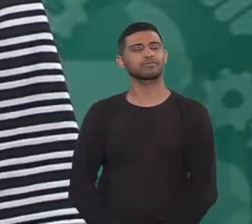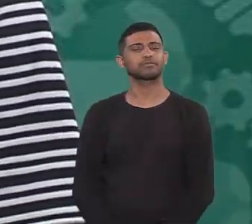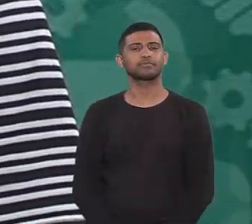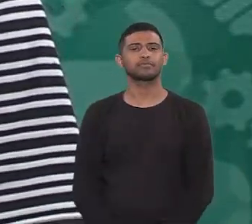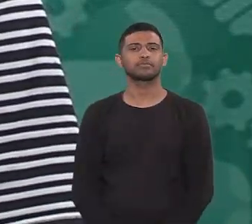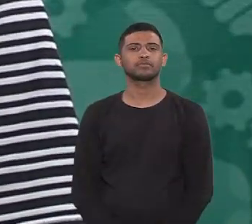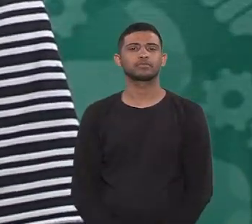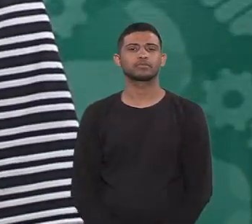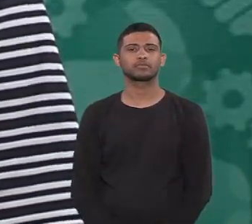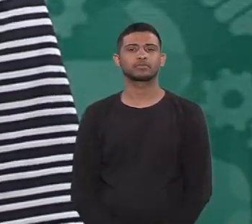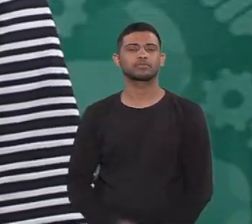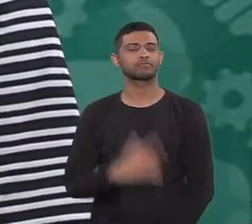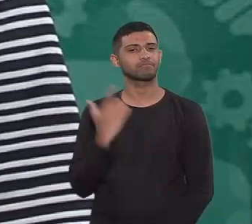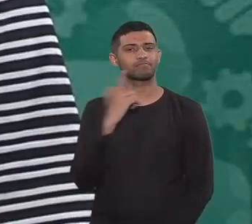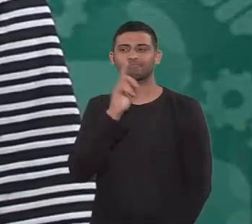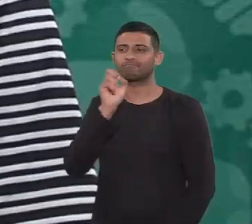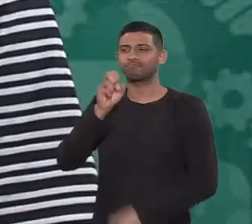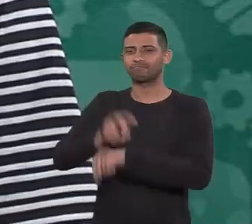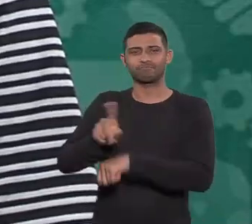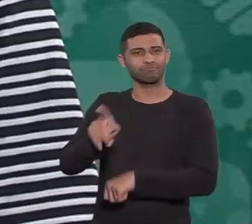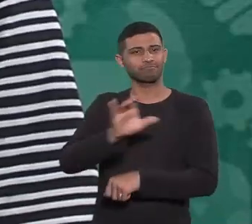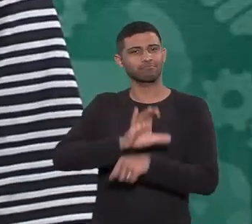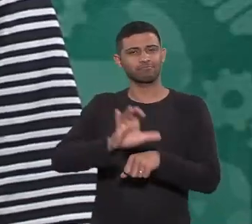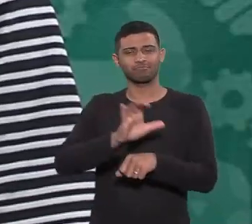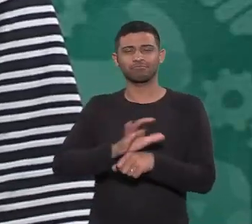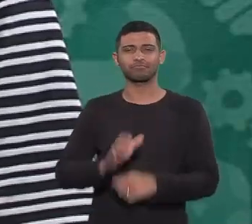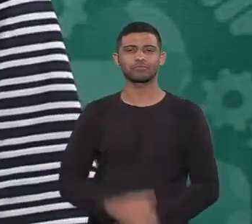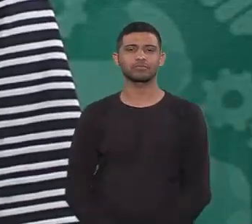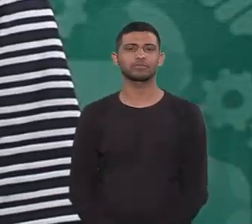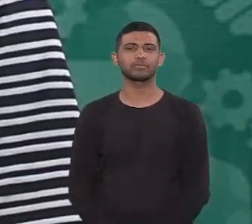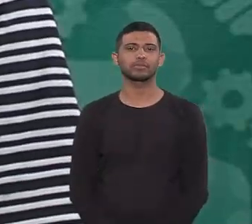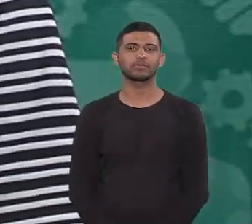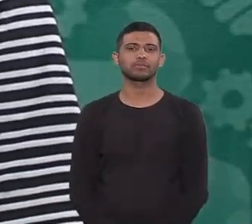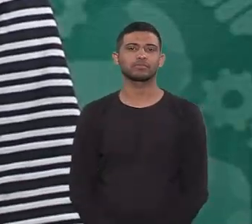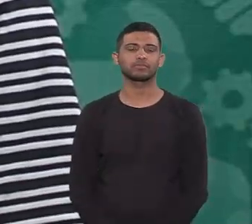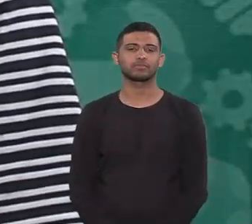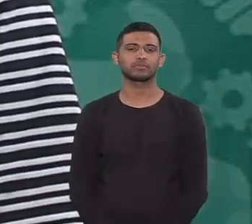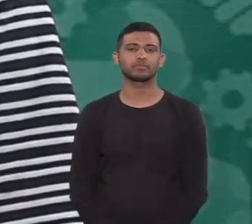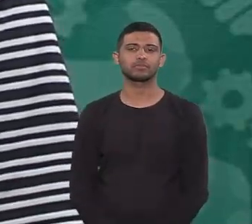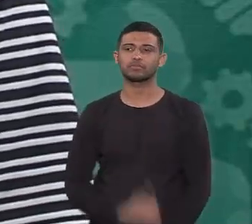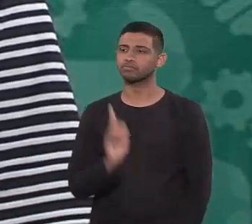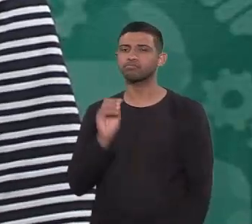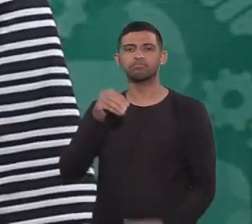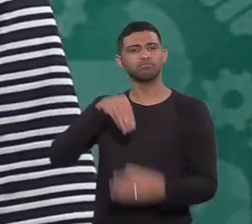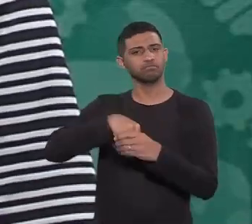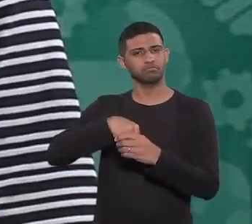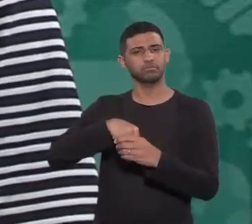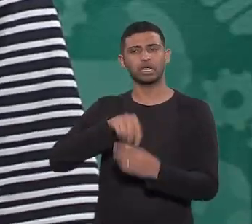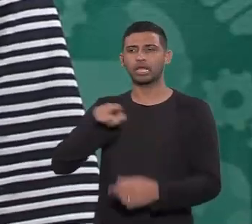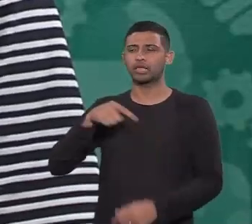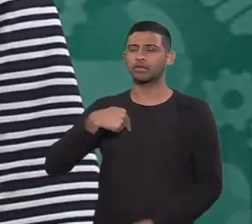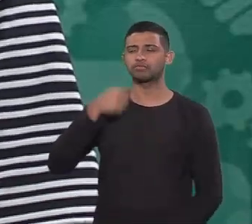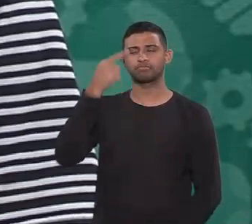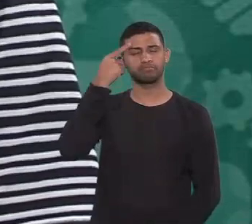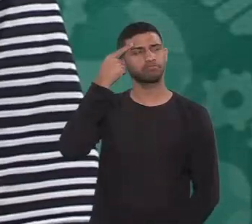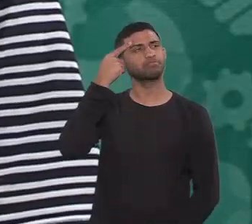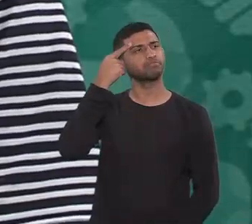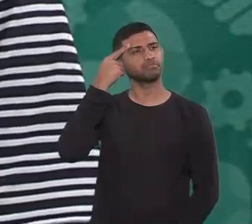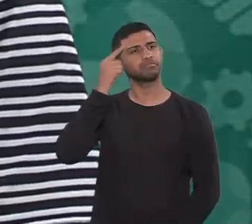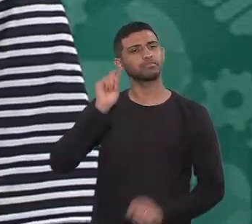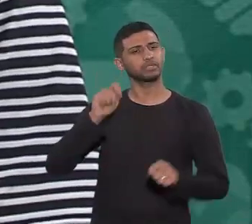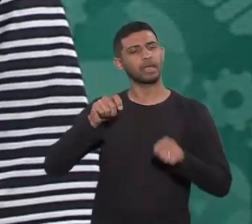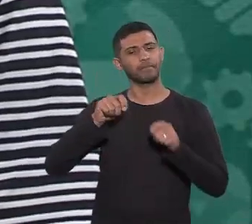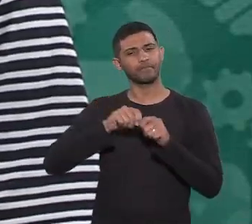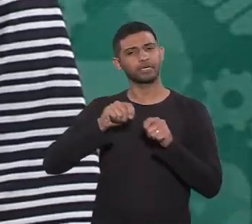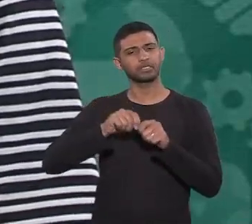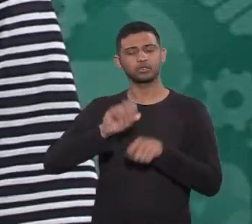consegui entrar pro curso e tudo mais. E lá dentro, eu tava numa ideia de